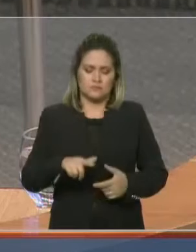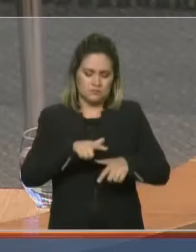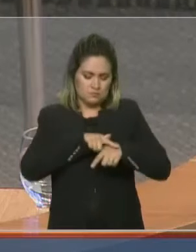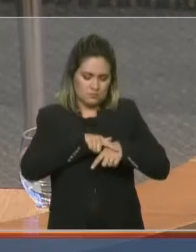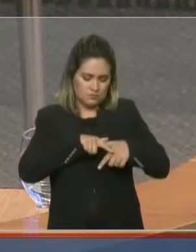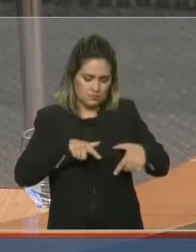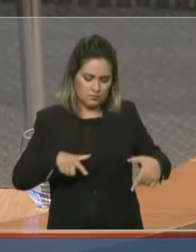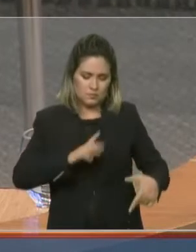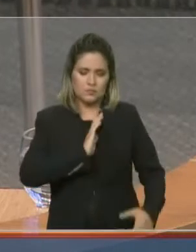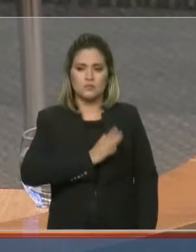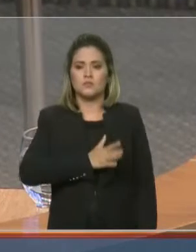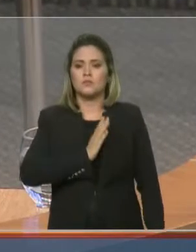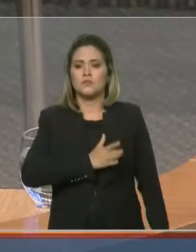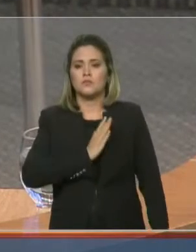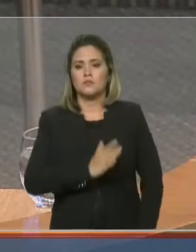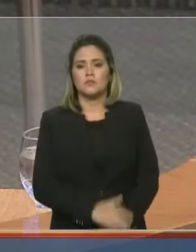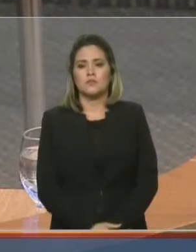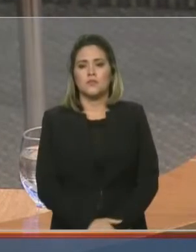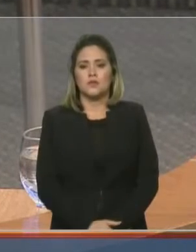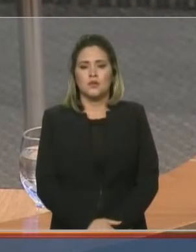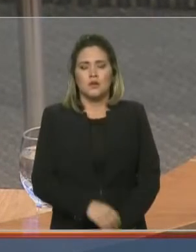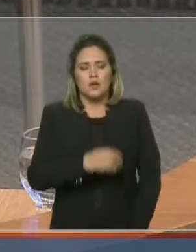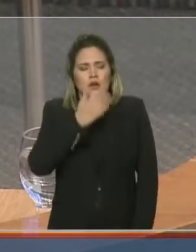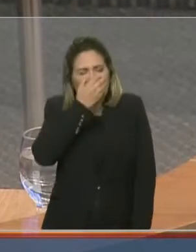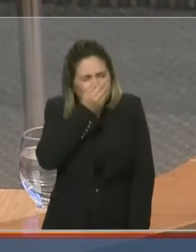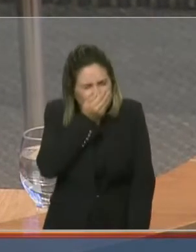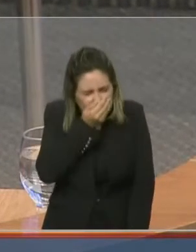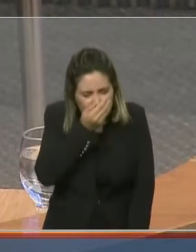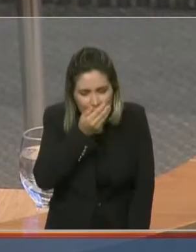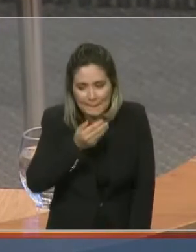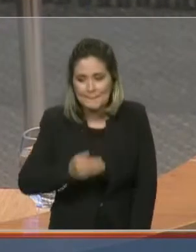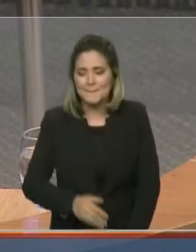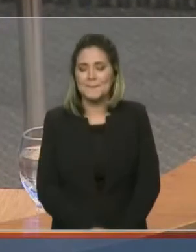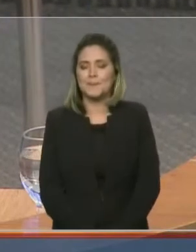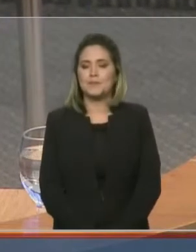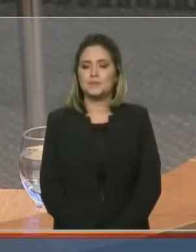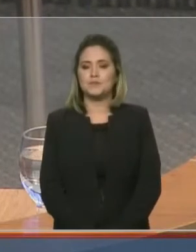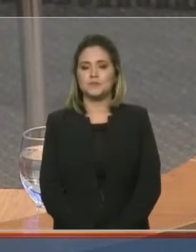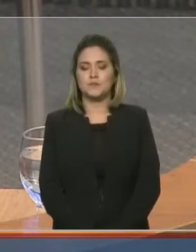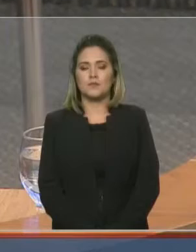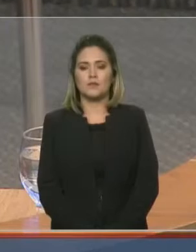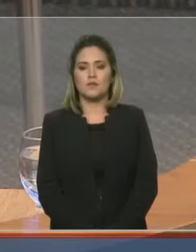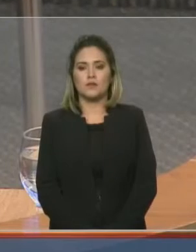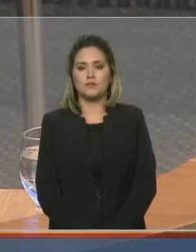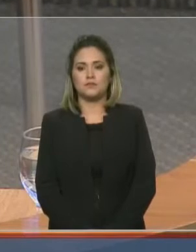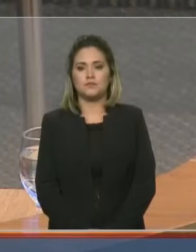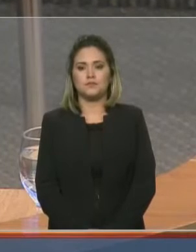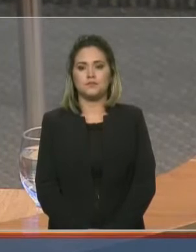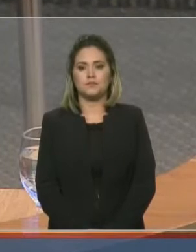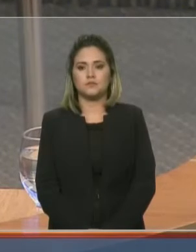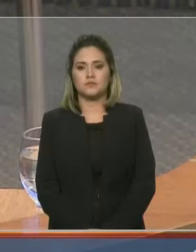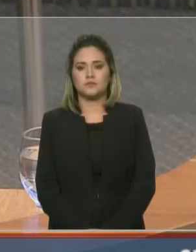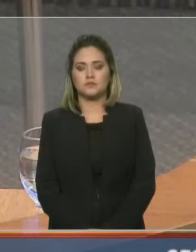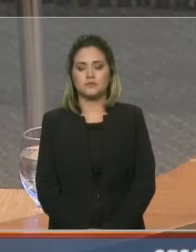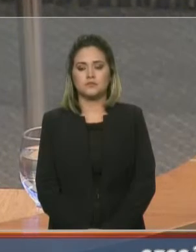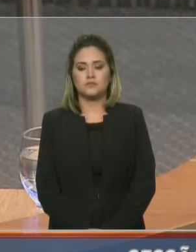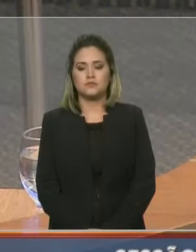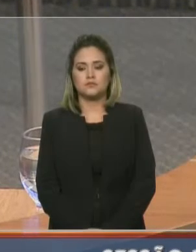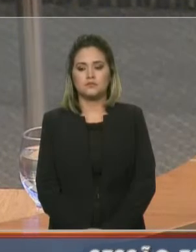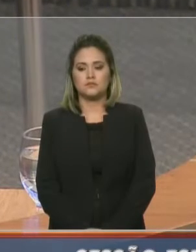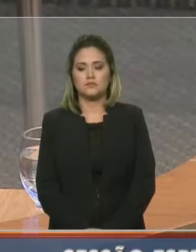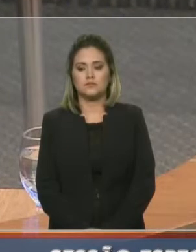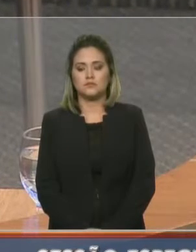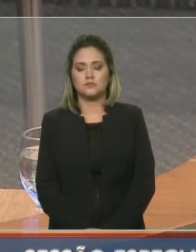vazio. Deus não atende à oração daquele que não escuta o grito do pobre. É o livro